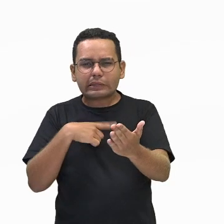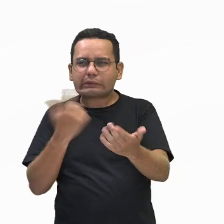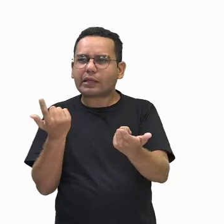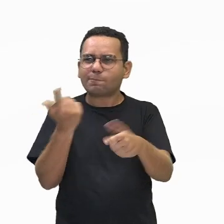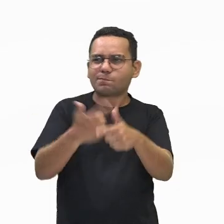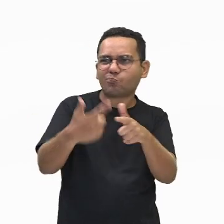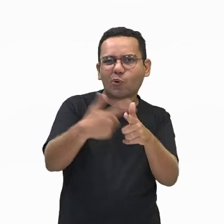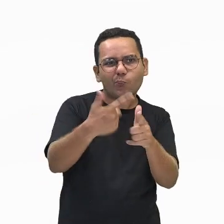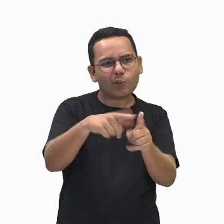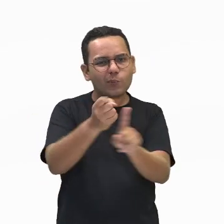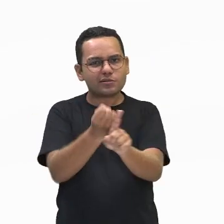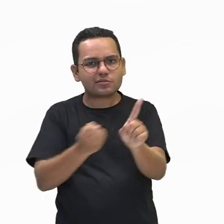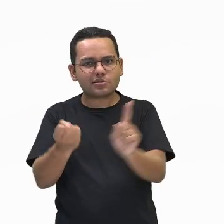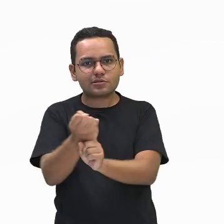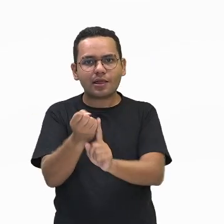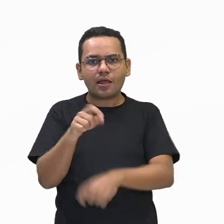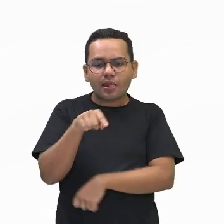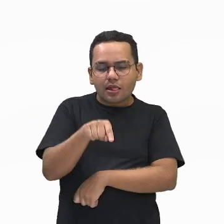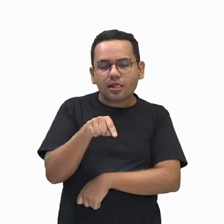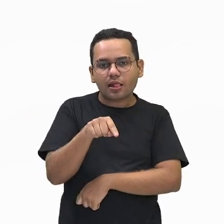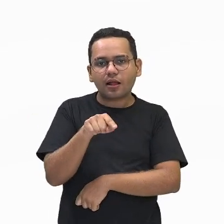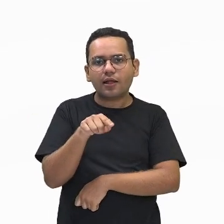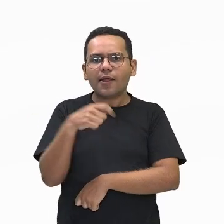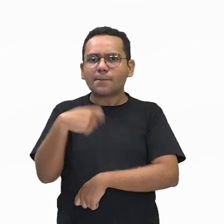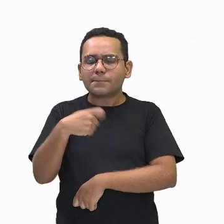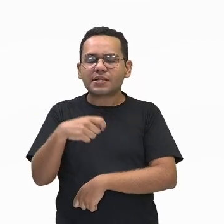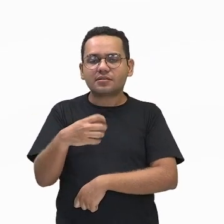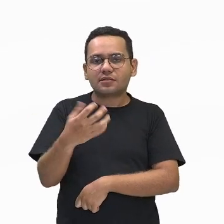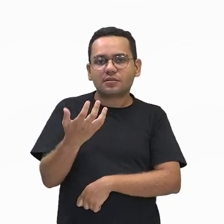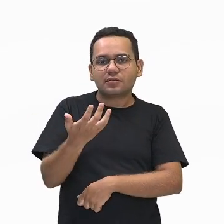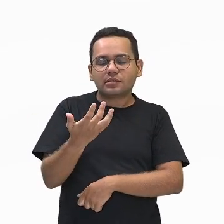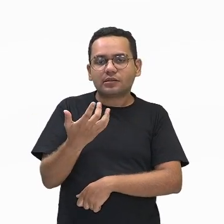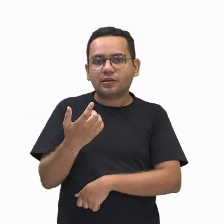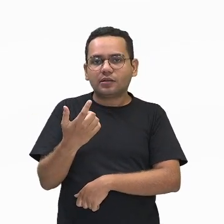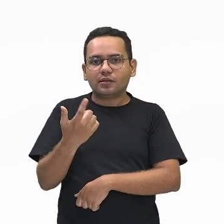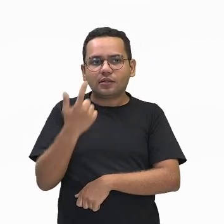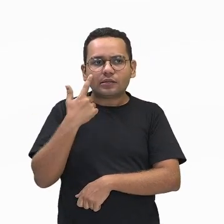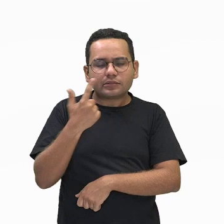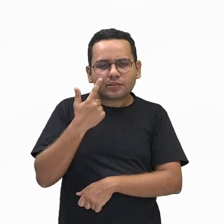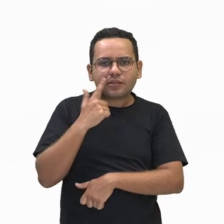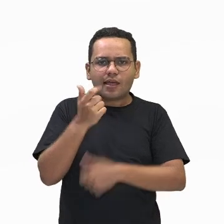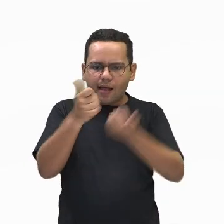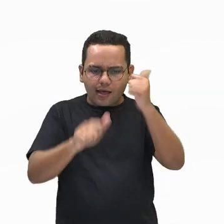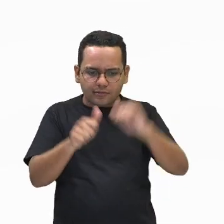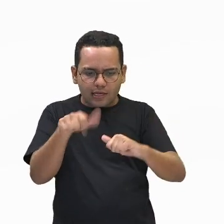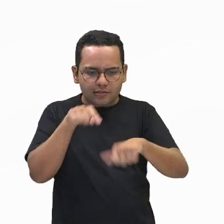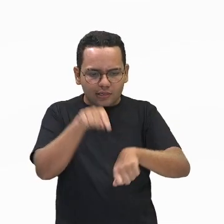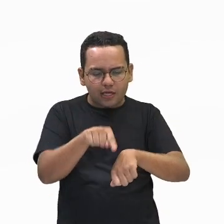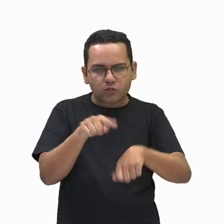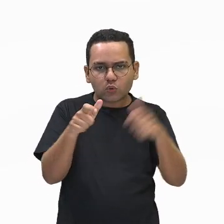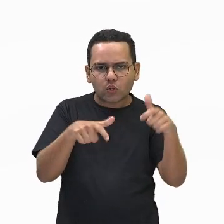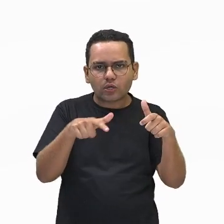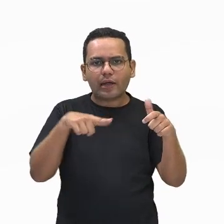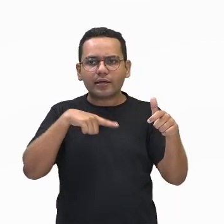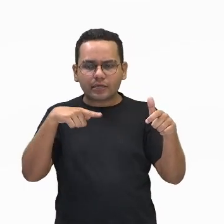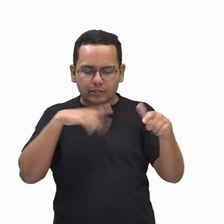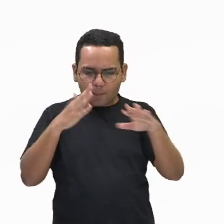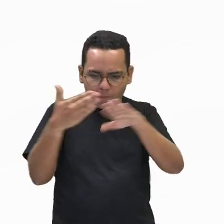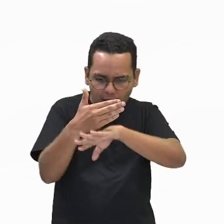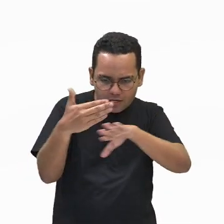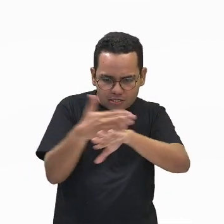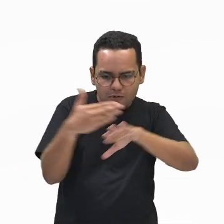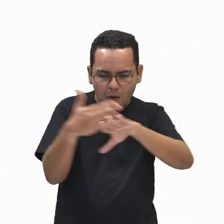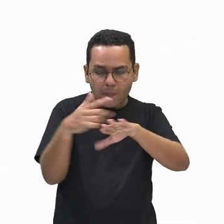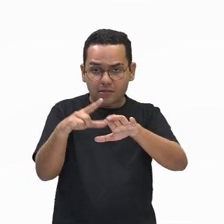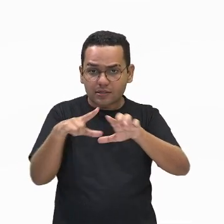por exemplo, ela precisa conhecer esse cenário para fazer de fato parte dele e ter participação ativa